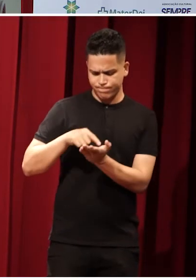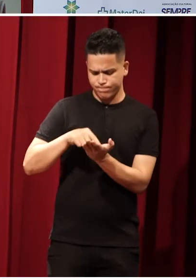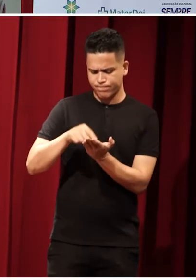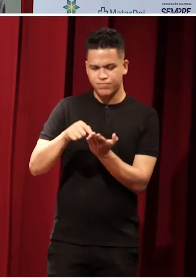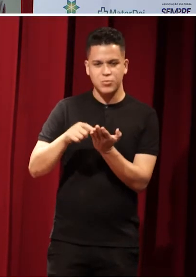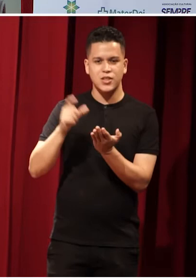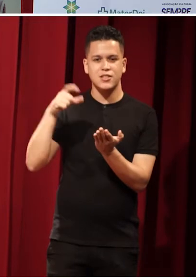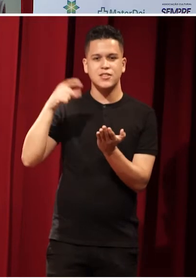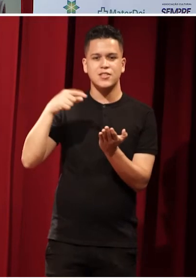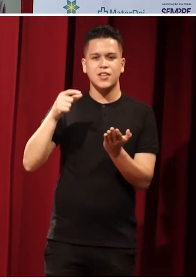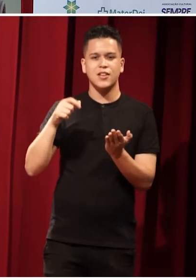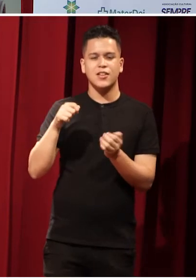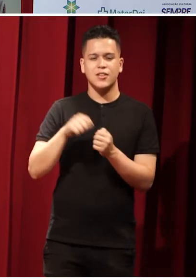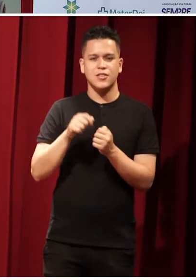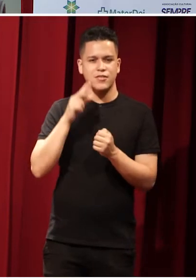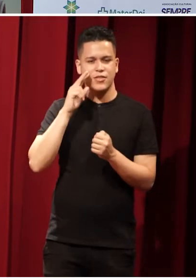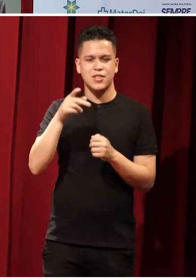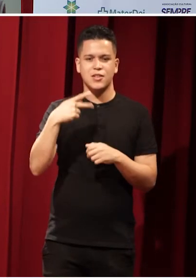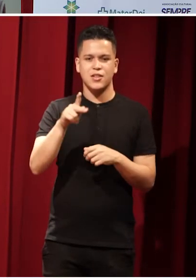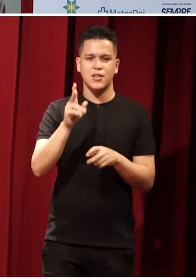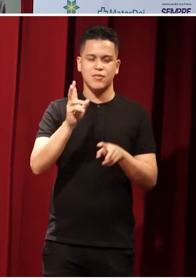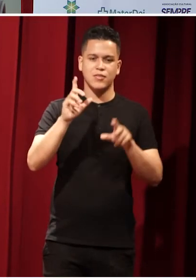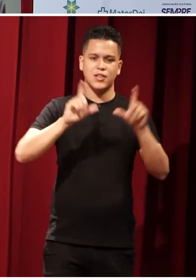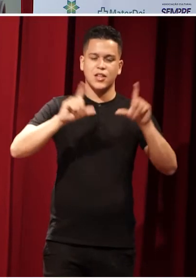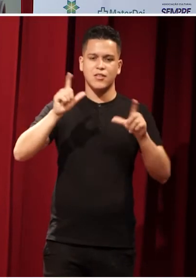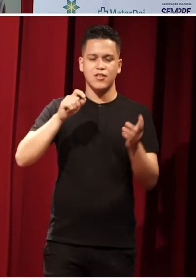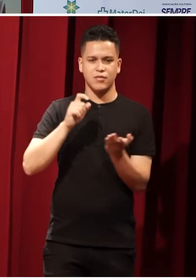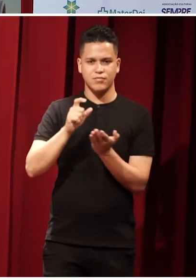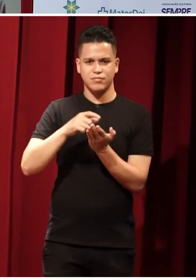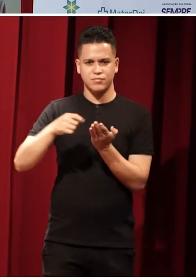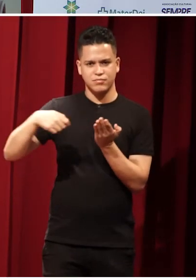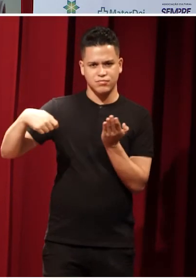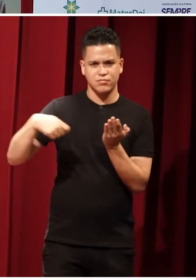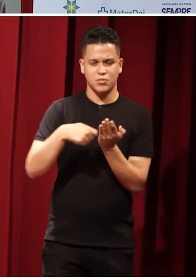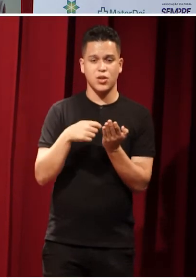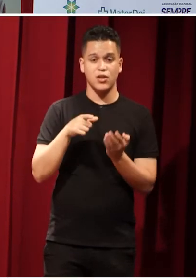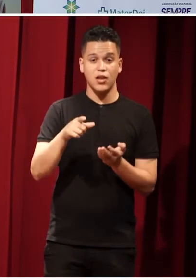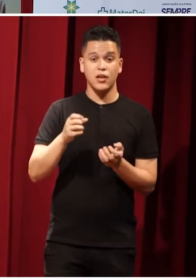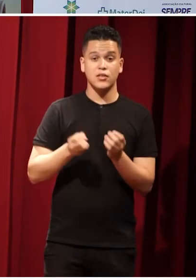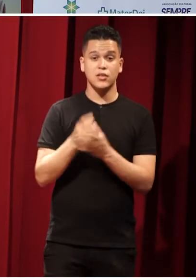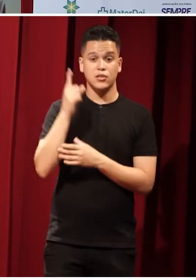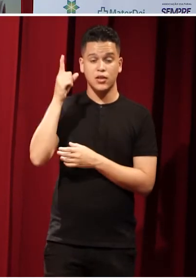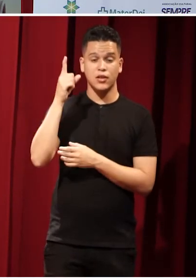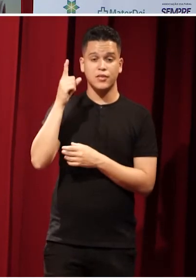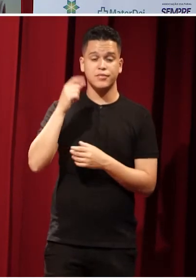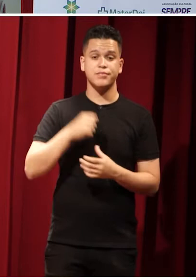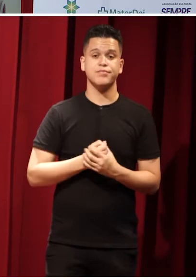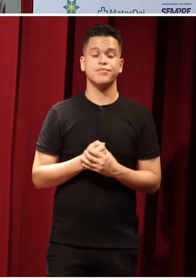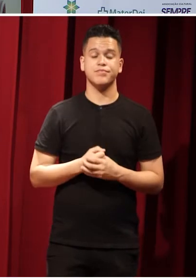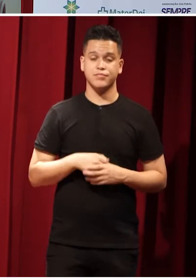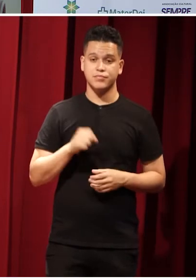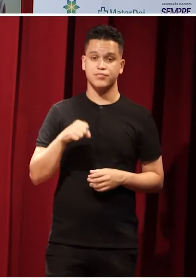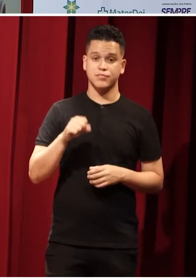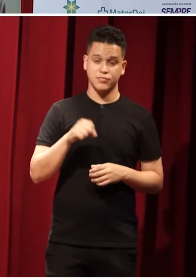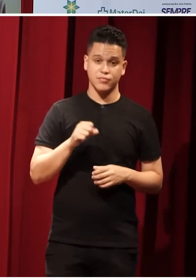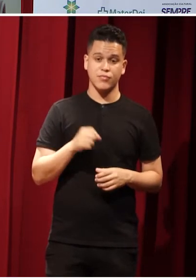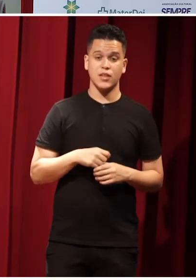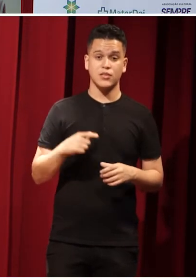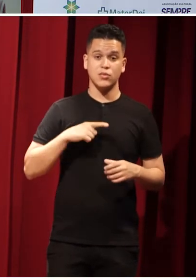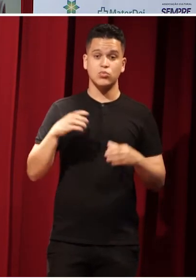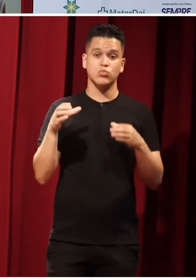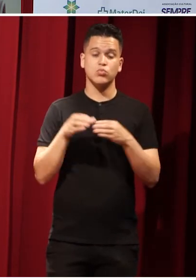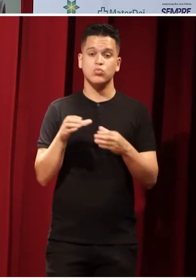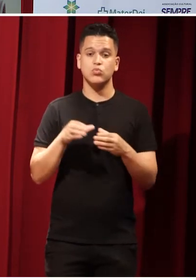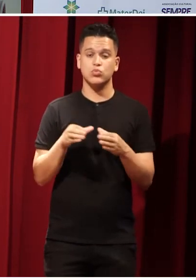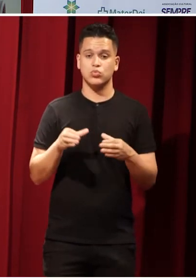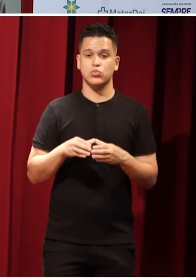moderninha, sabe, que tem propaganda no jornal? É Manaus. Isso foi criado em Manaus. Tem um grupo de